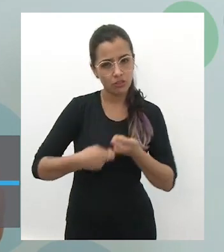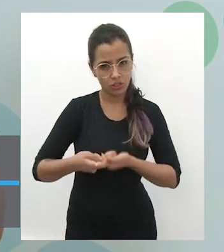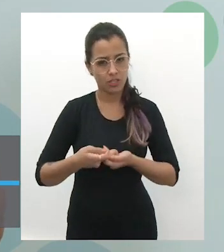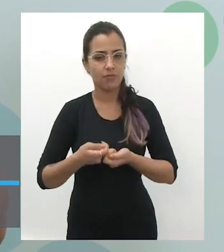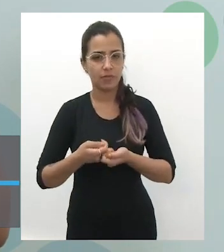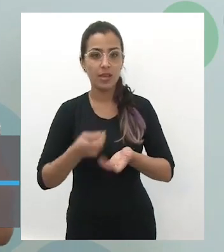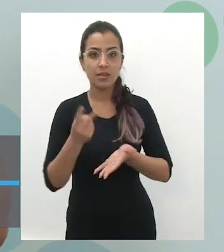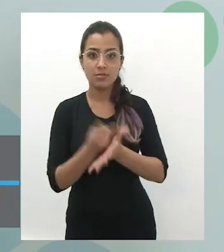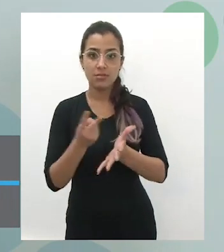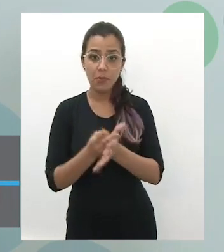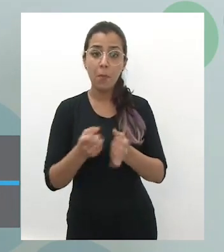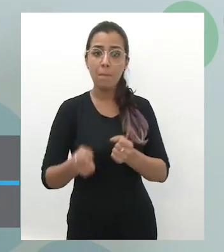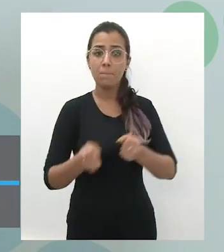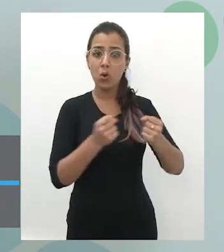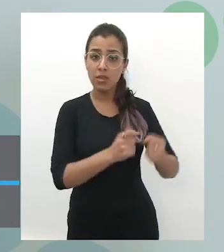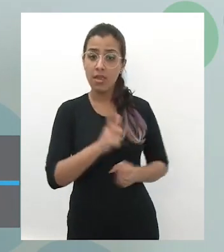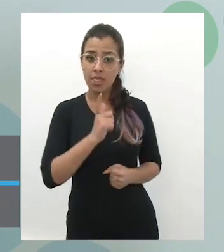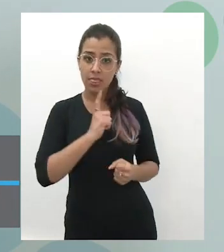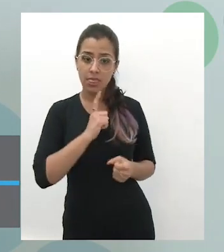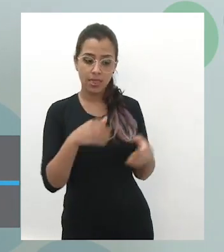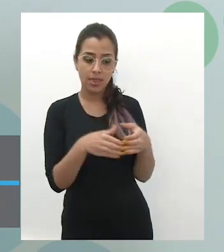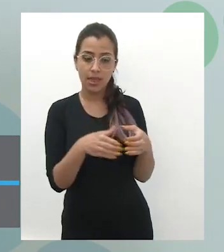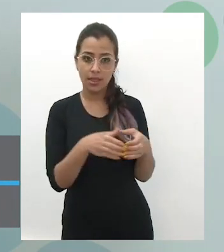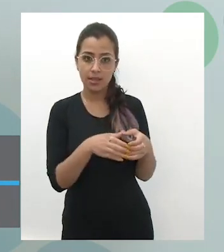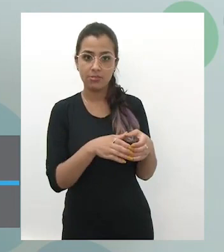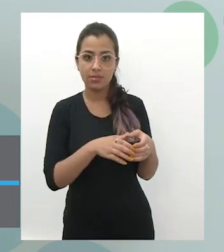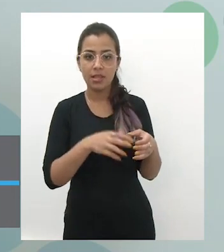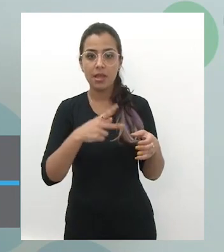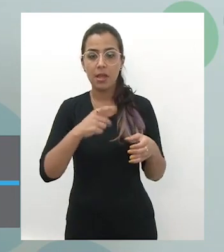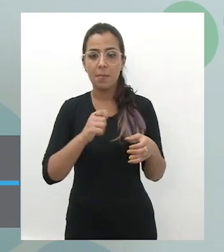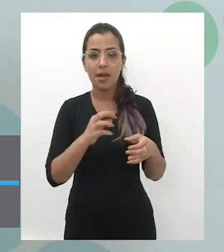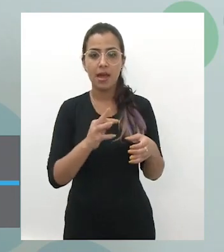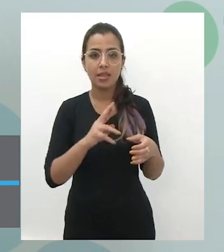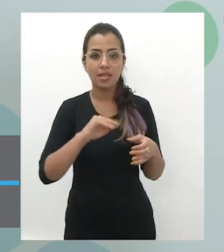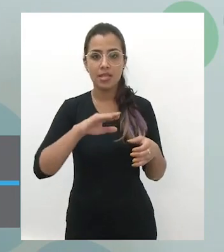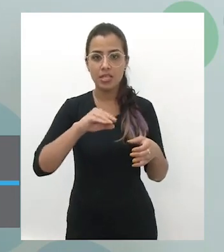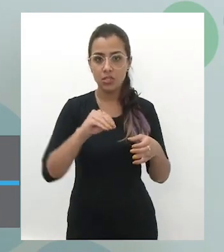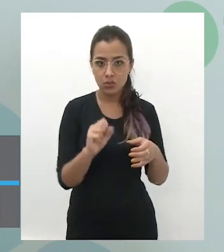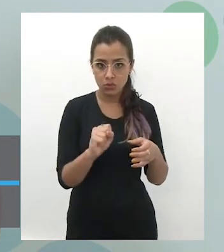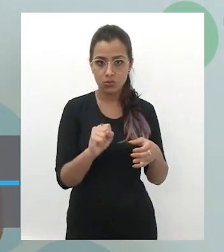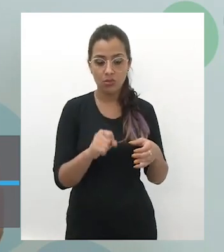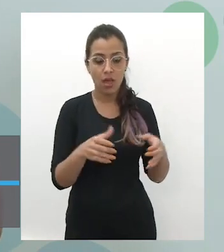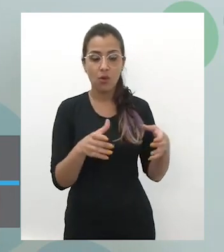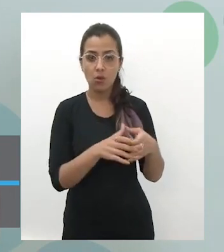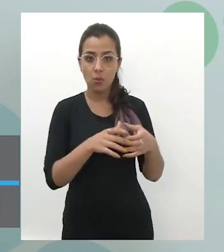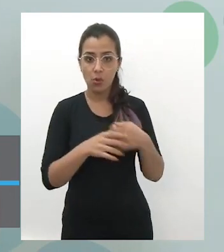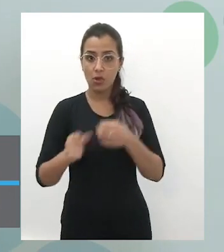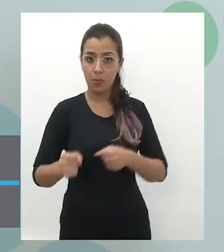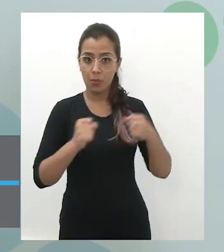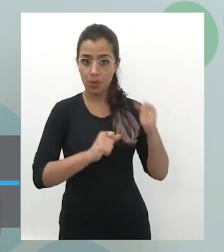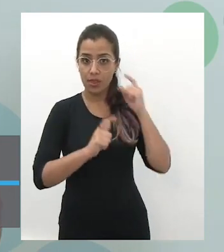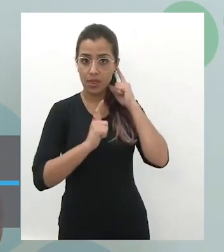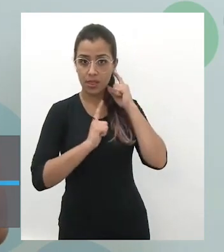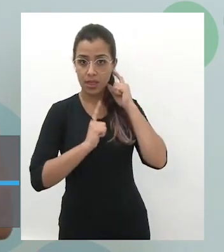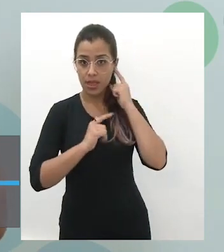sempre estarão no poder. Essa elite, que são os patrícios, sempre estarão no poder. Então, nós temos sim uma figura de um monarca.